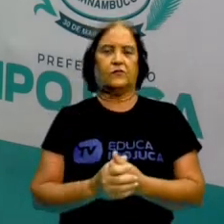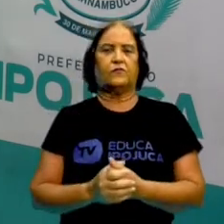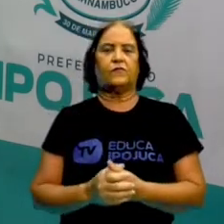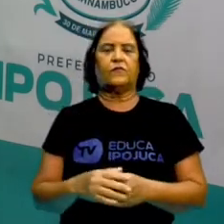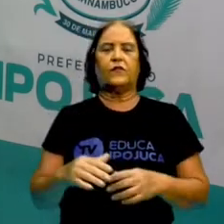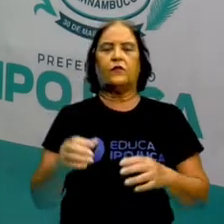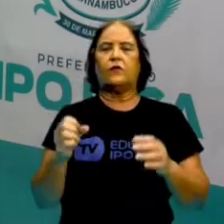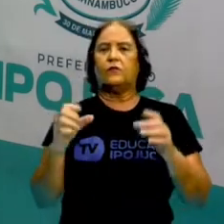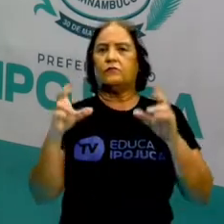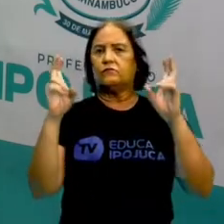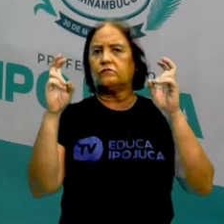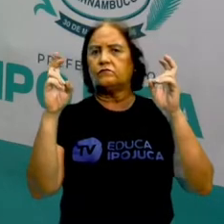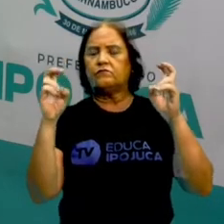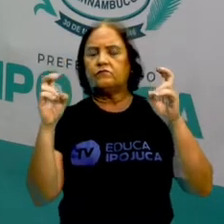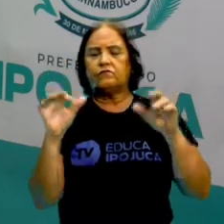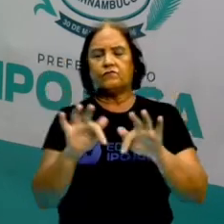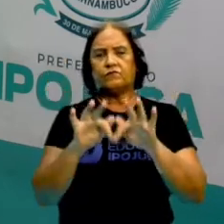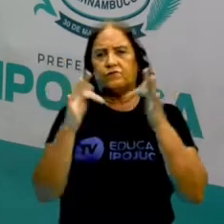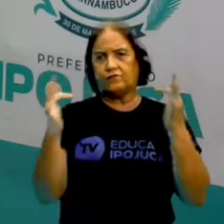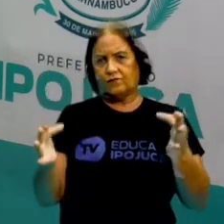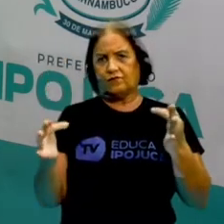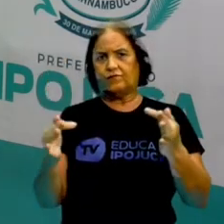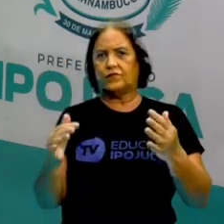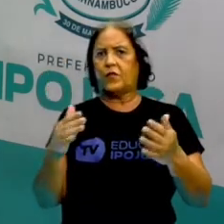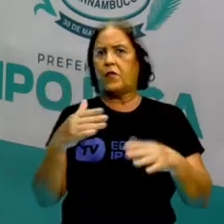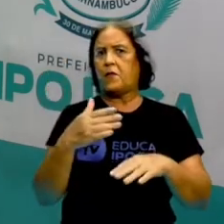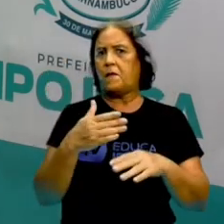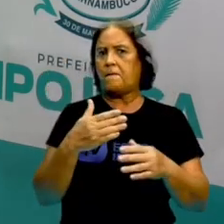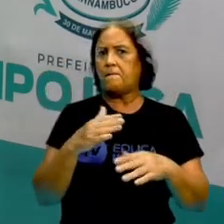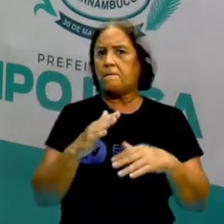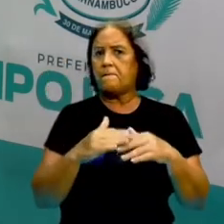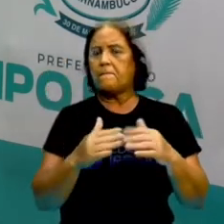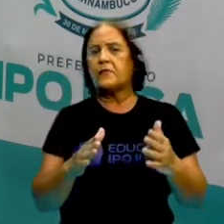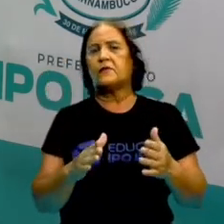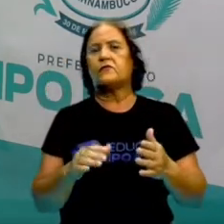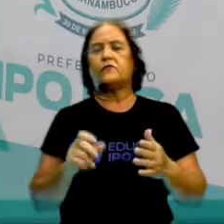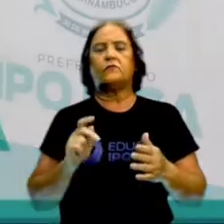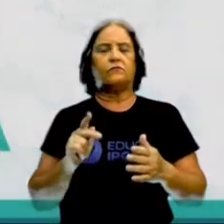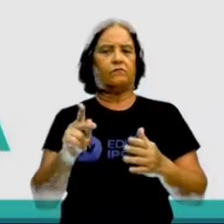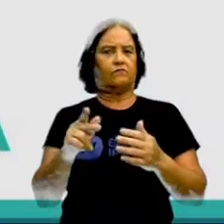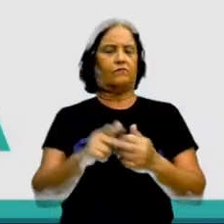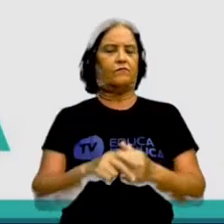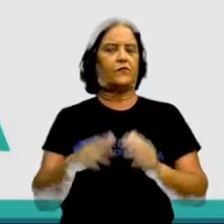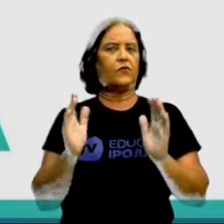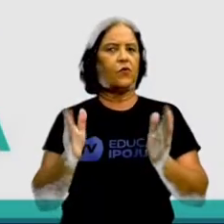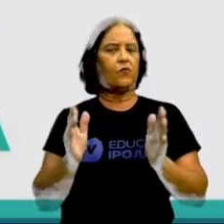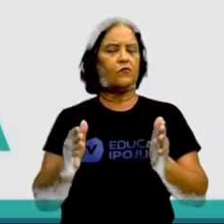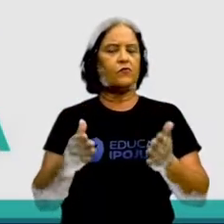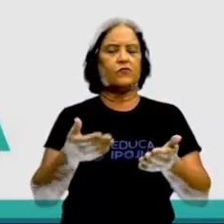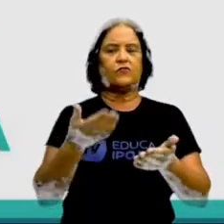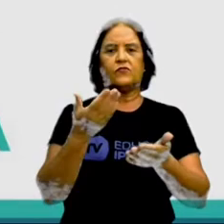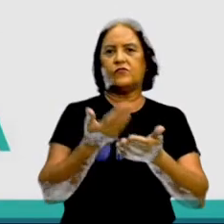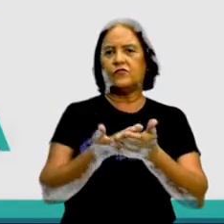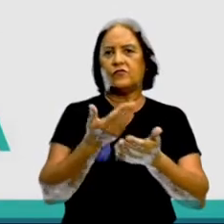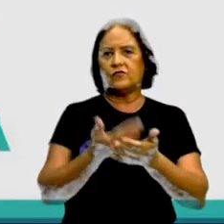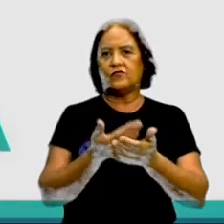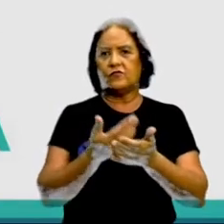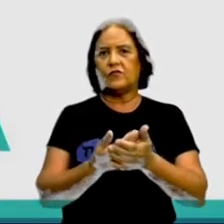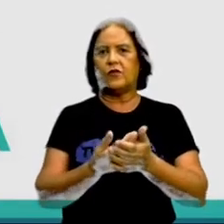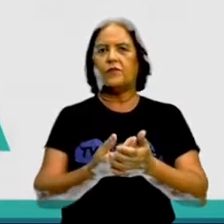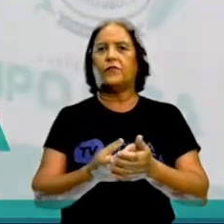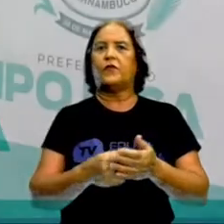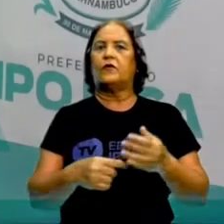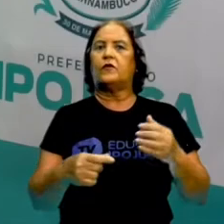simples e prático como sempre e nós vamos estudar juntos os subject pronouns,